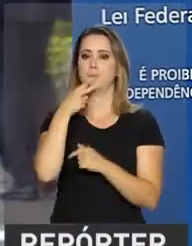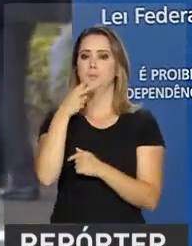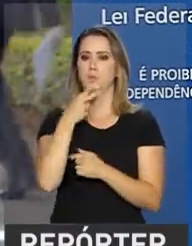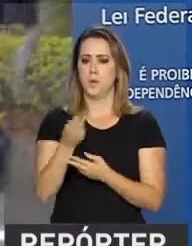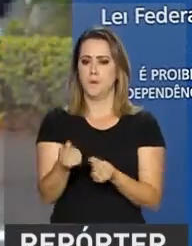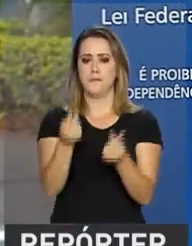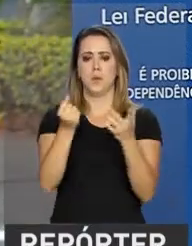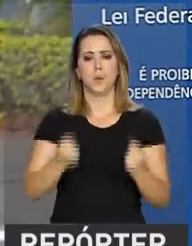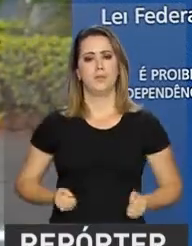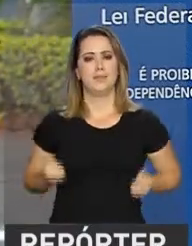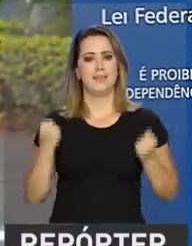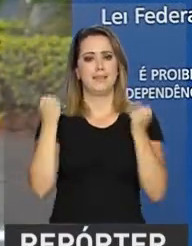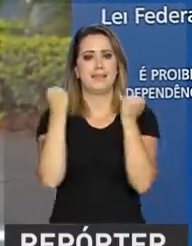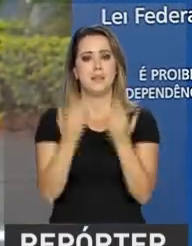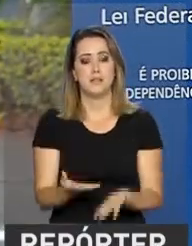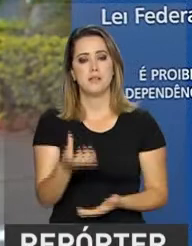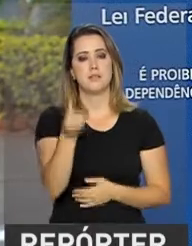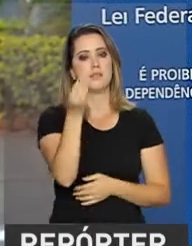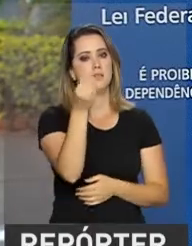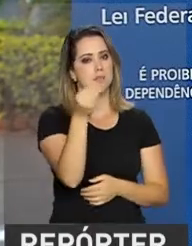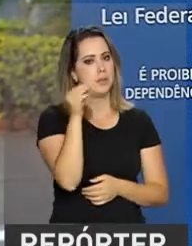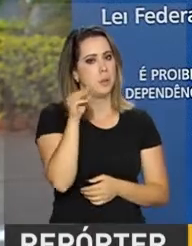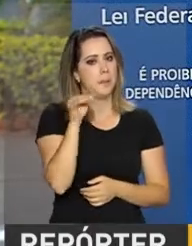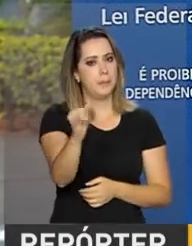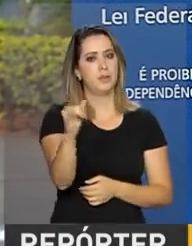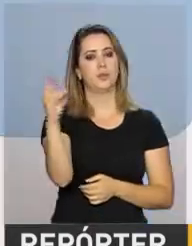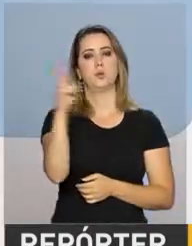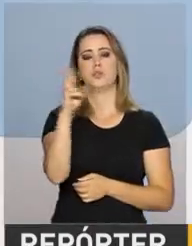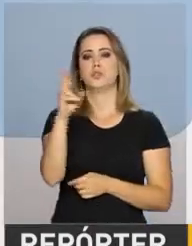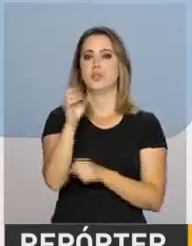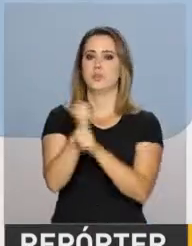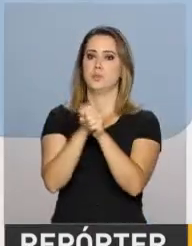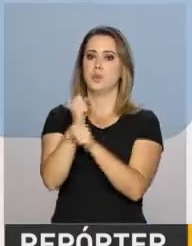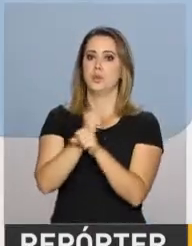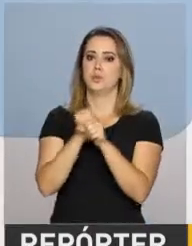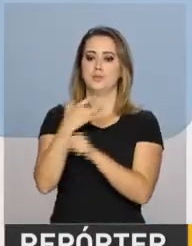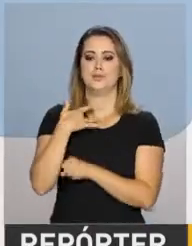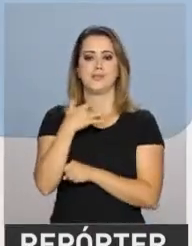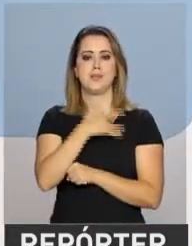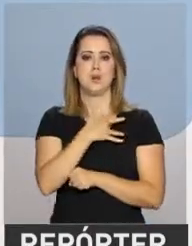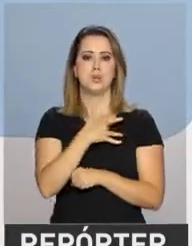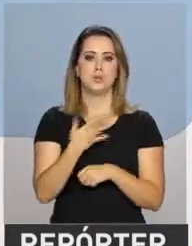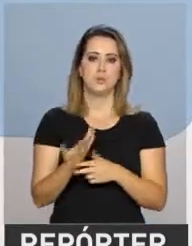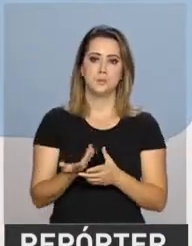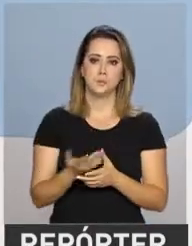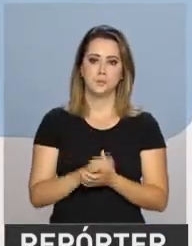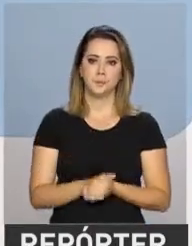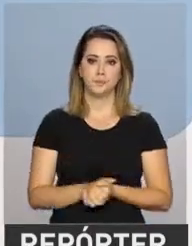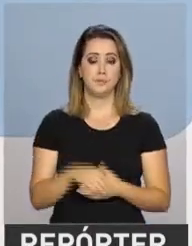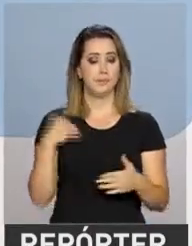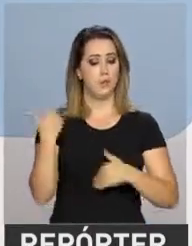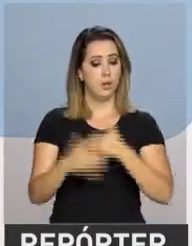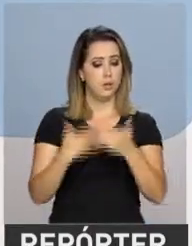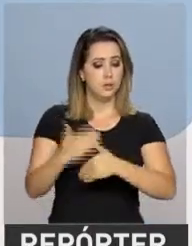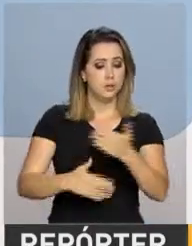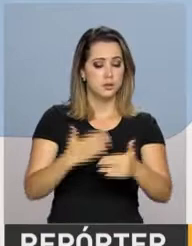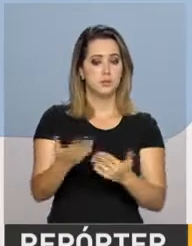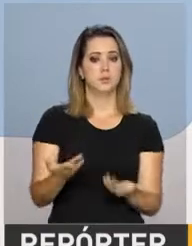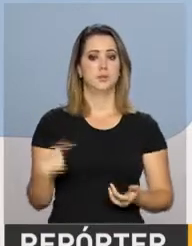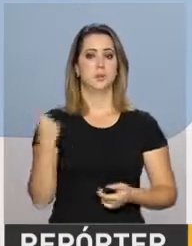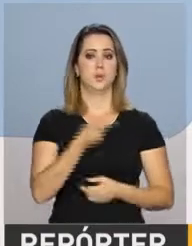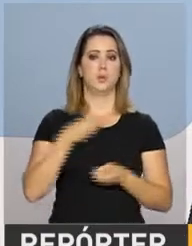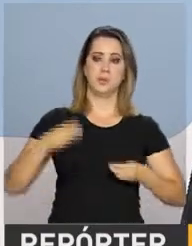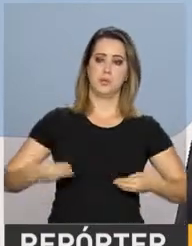país 60 bilhões por ano em despesas médicas. Estamos tentando avançar nessa direção para nós, do Ministério da